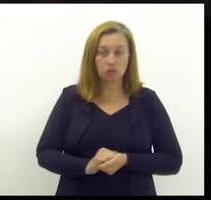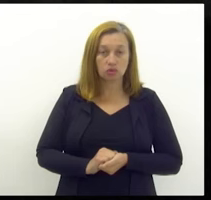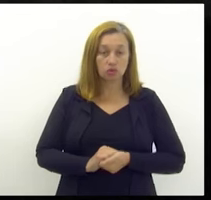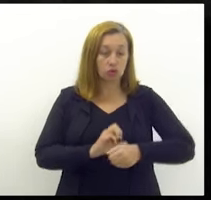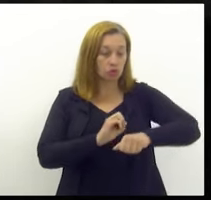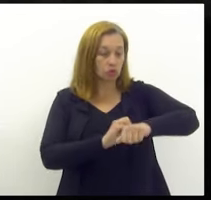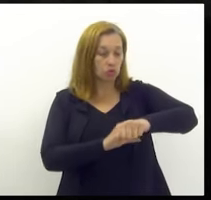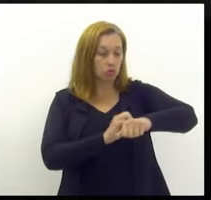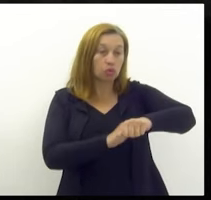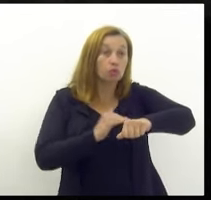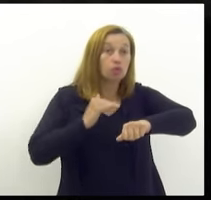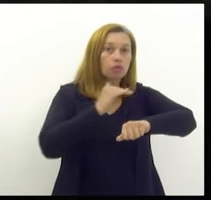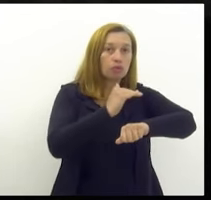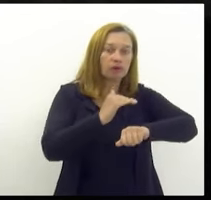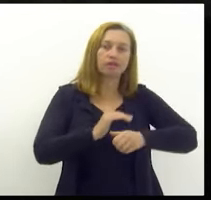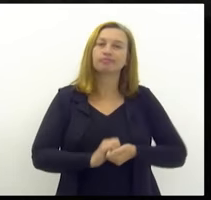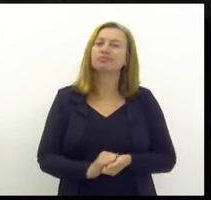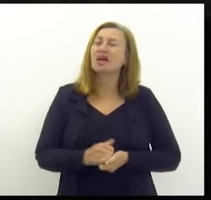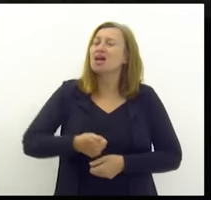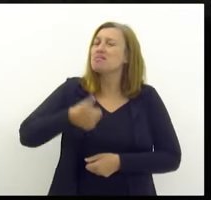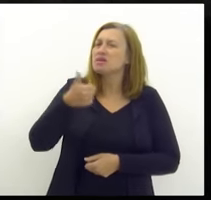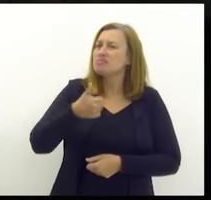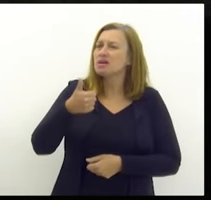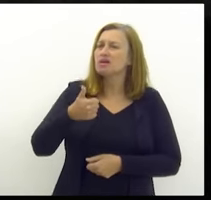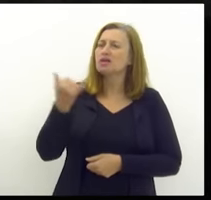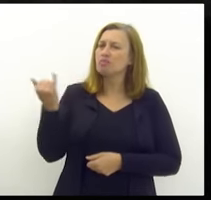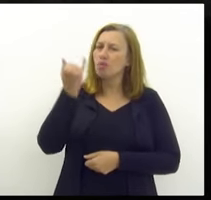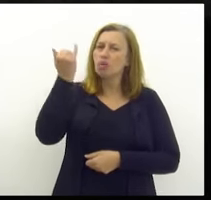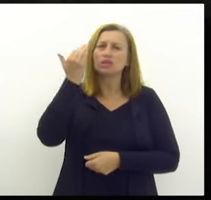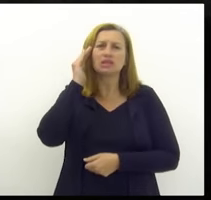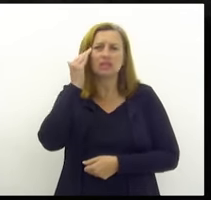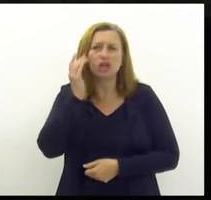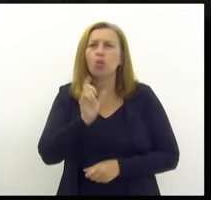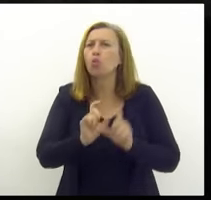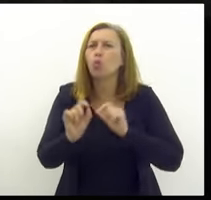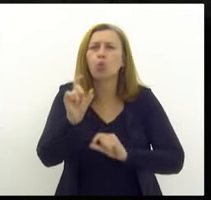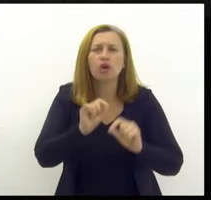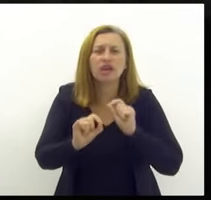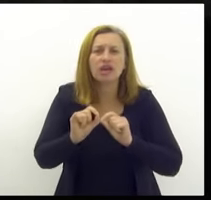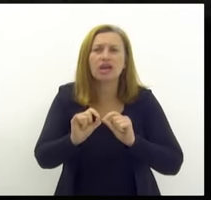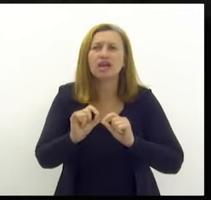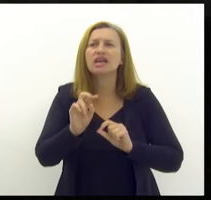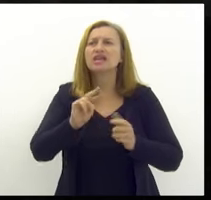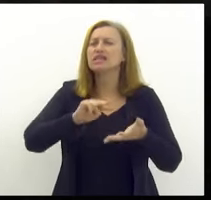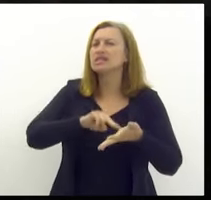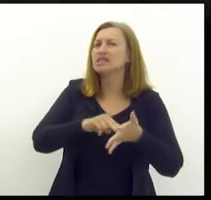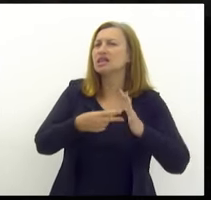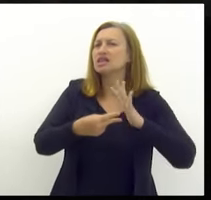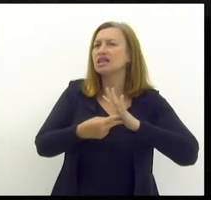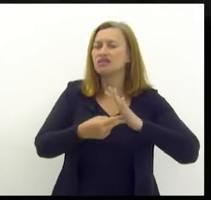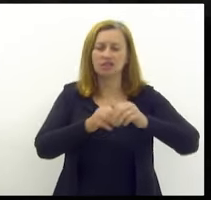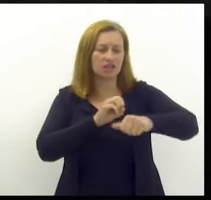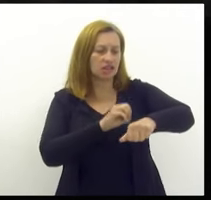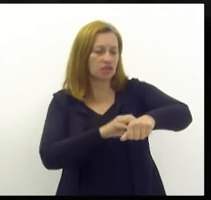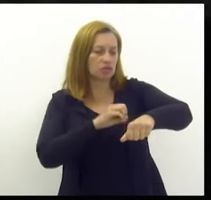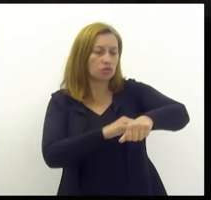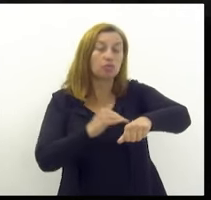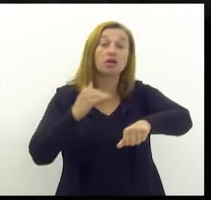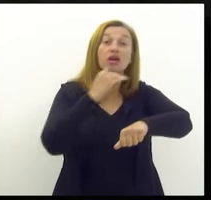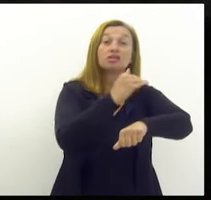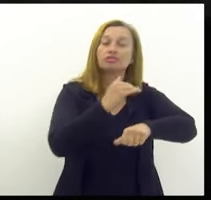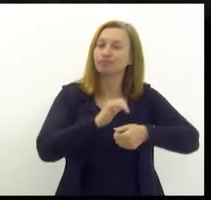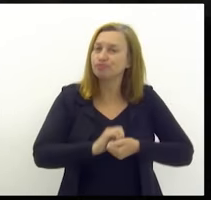fundo primeir entend o que que é superav de um fundo